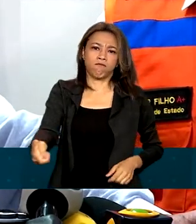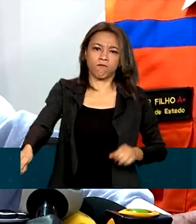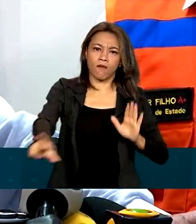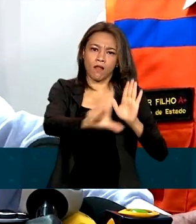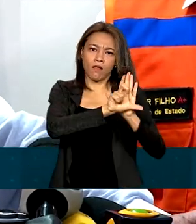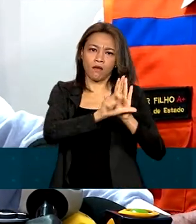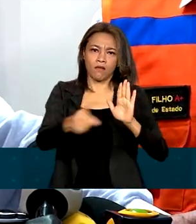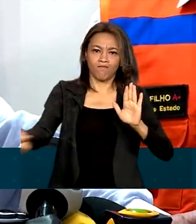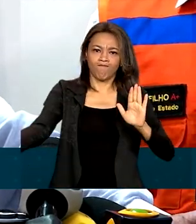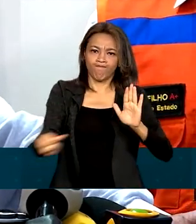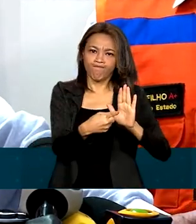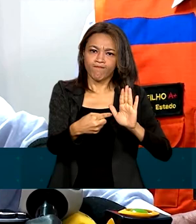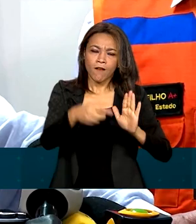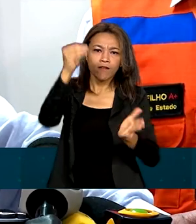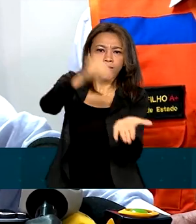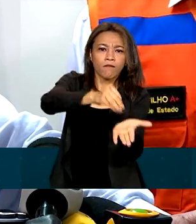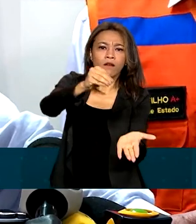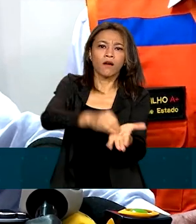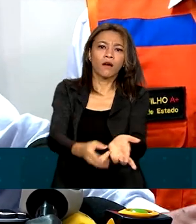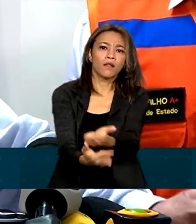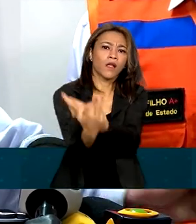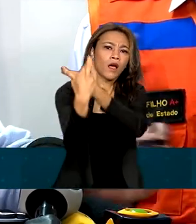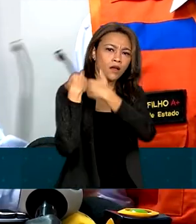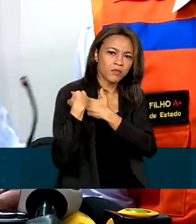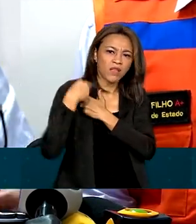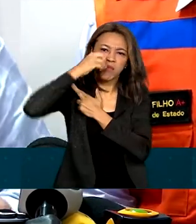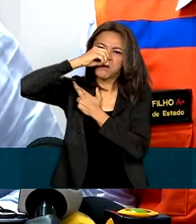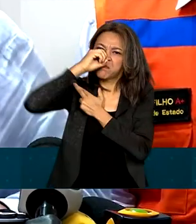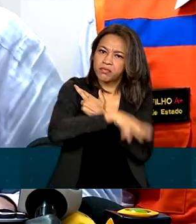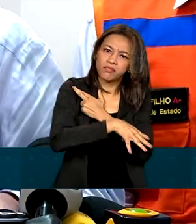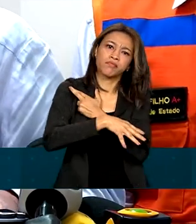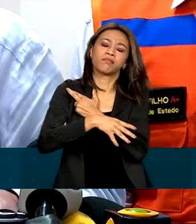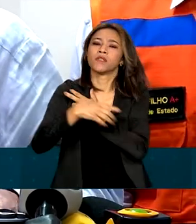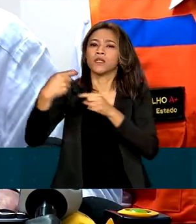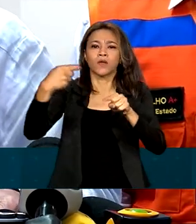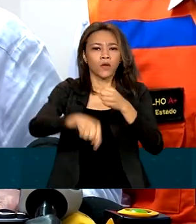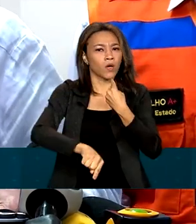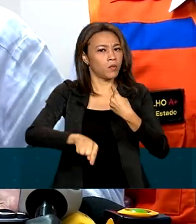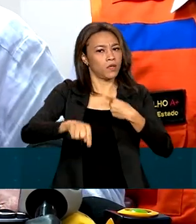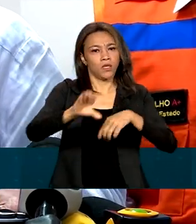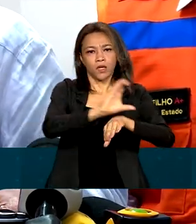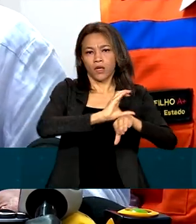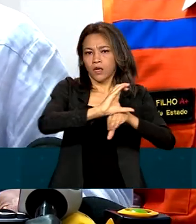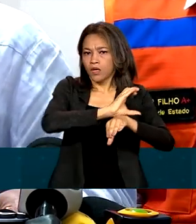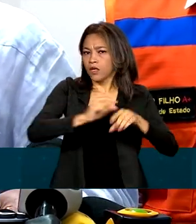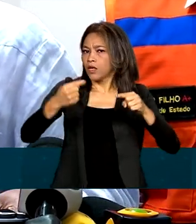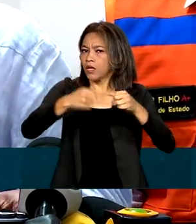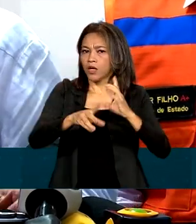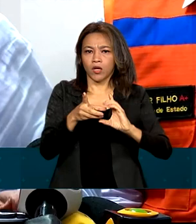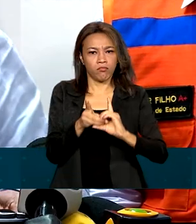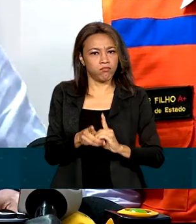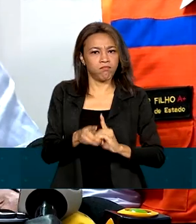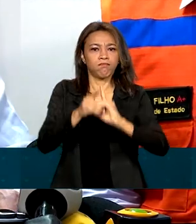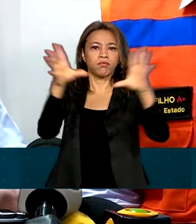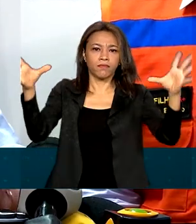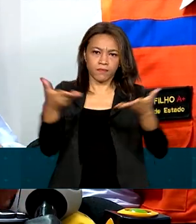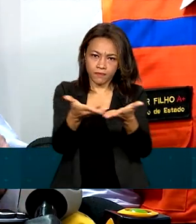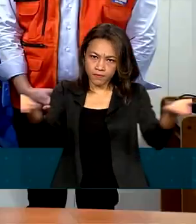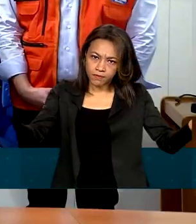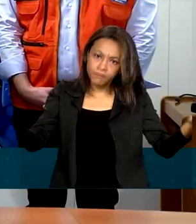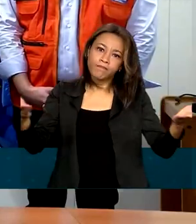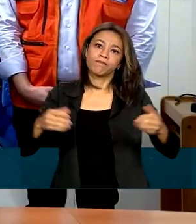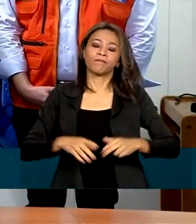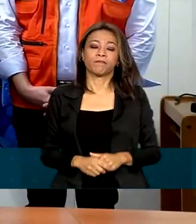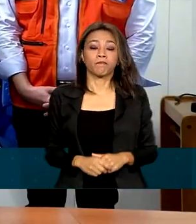esse gesto de irresponsabilidade, esse gesto antidemocrático e esse gesto de vândalos e de fascistas.